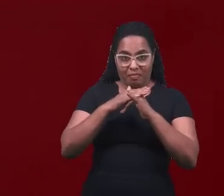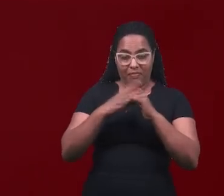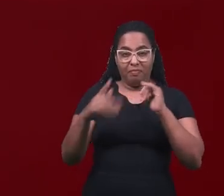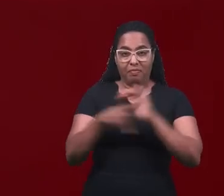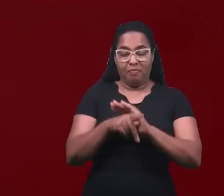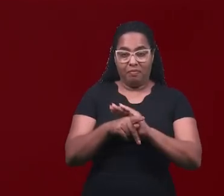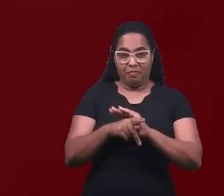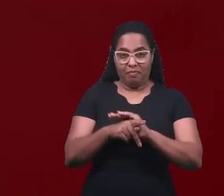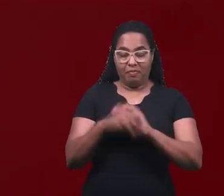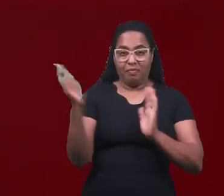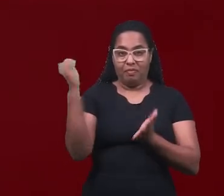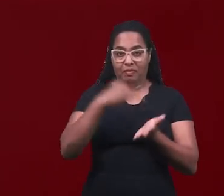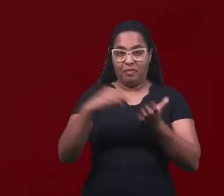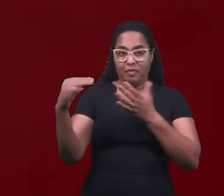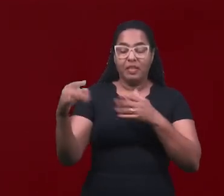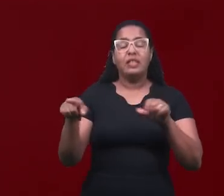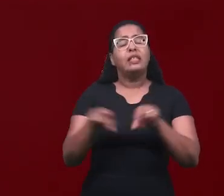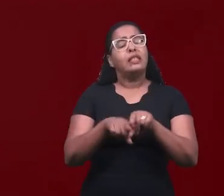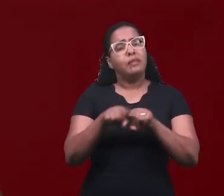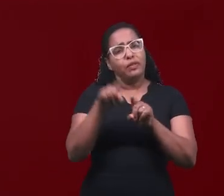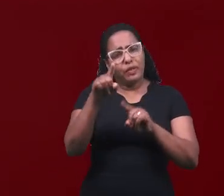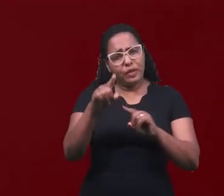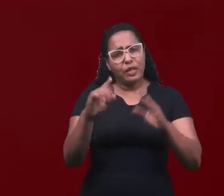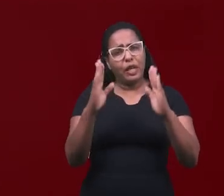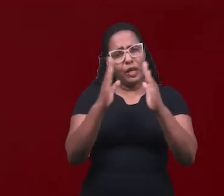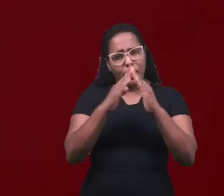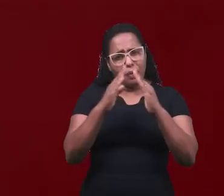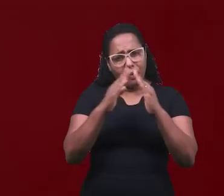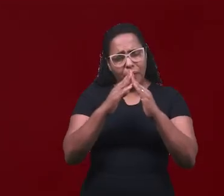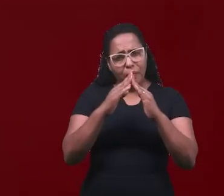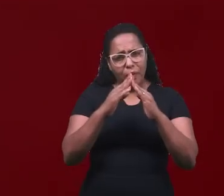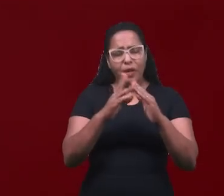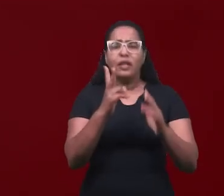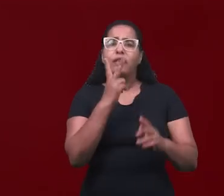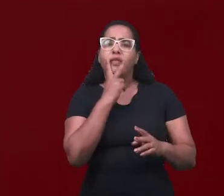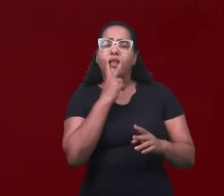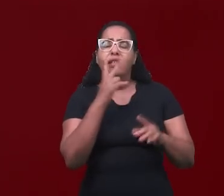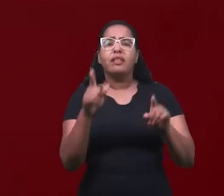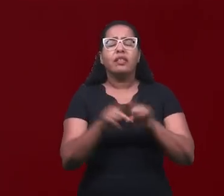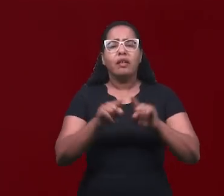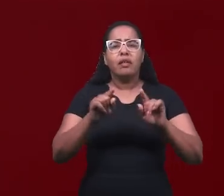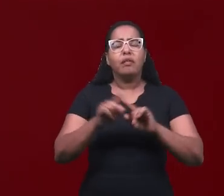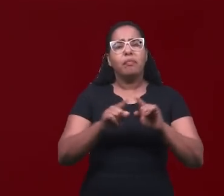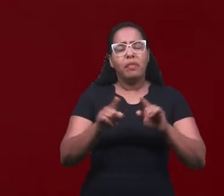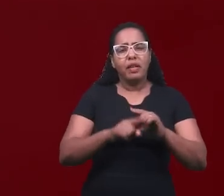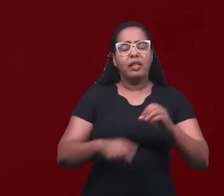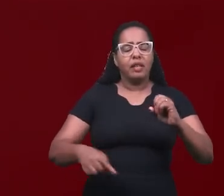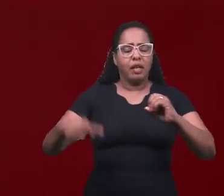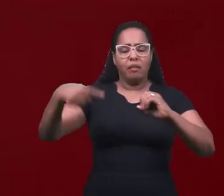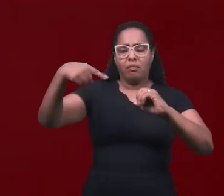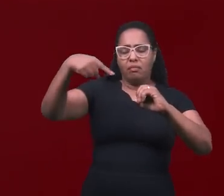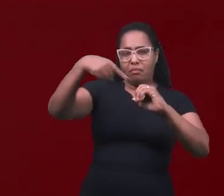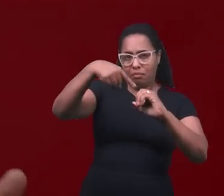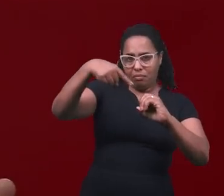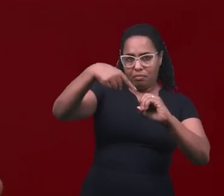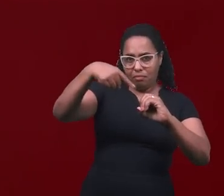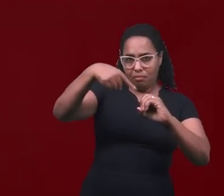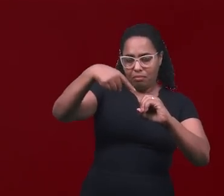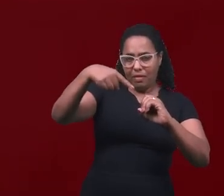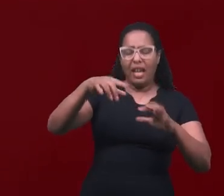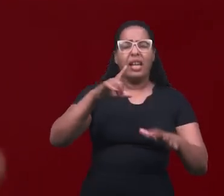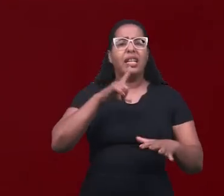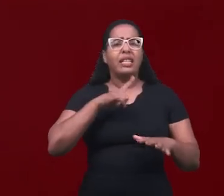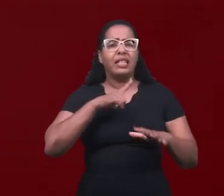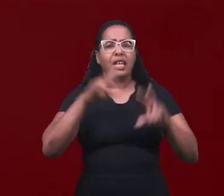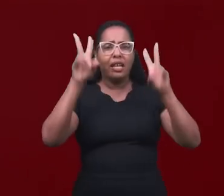Grande Vitória, pela Rede TV, sempre antes do culto da Igreja Cristã Maranata. A gente tem alguns minutos para discutir alguns